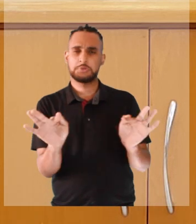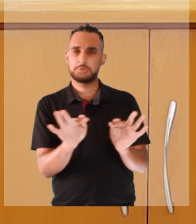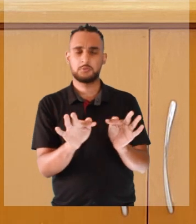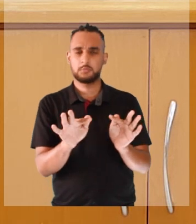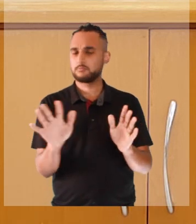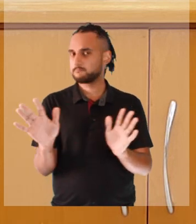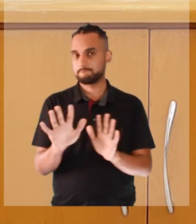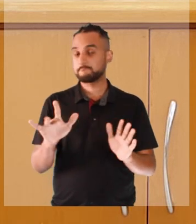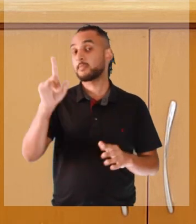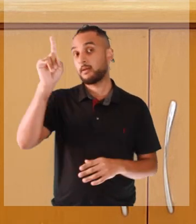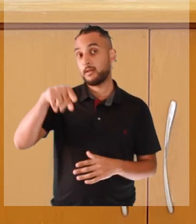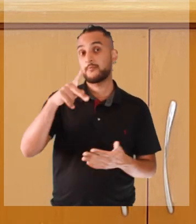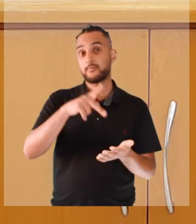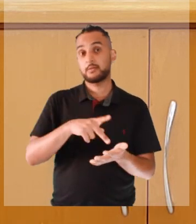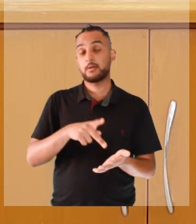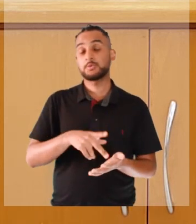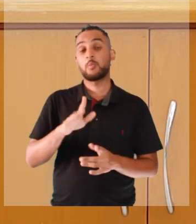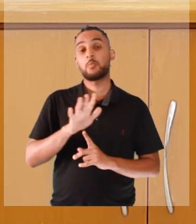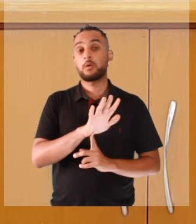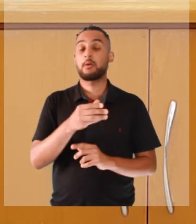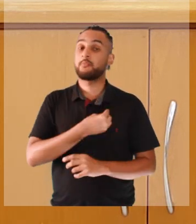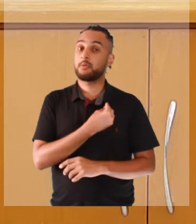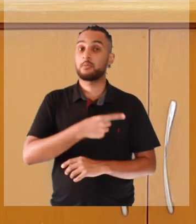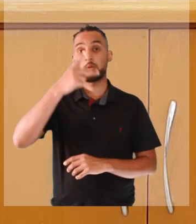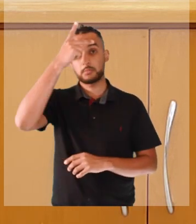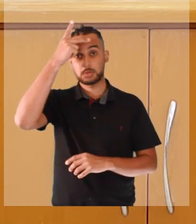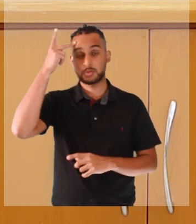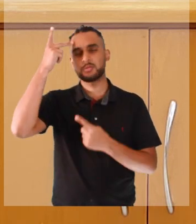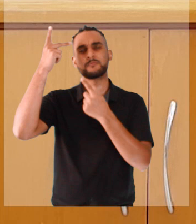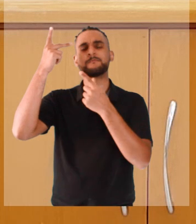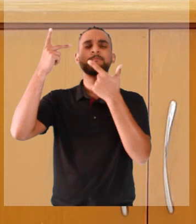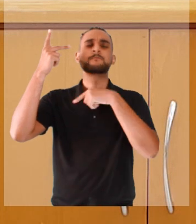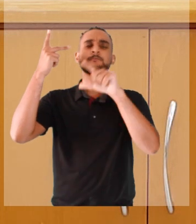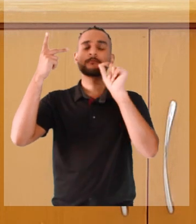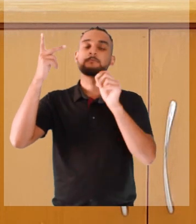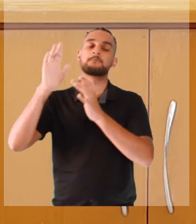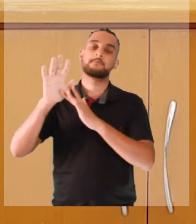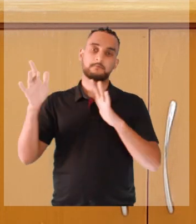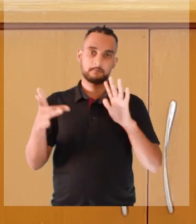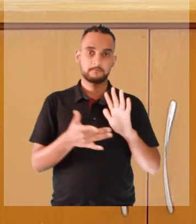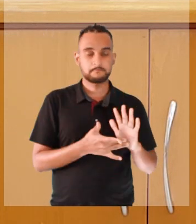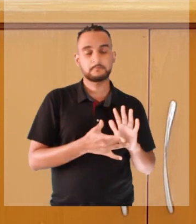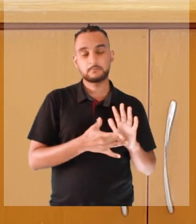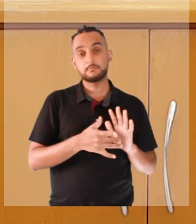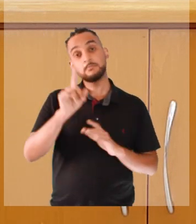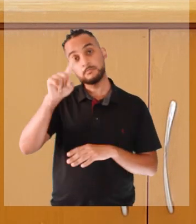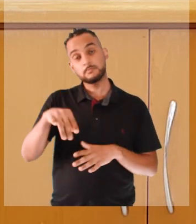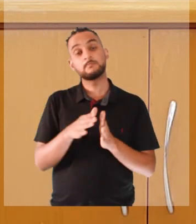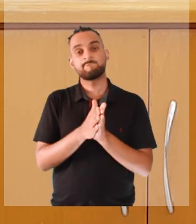Deus, porém, não é um livro, é uma pessoa. É